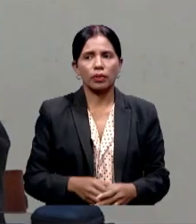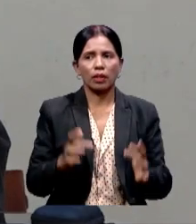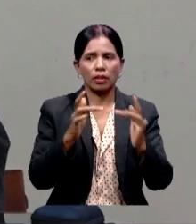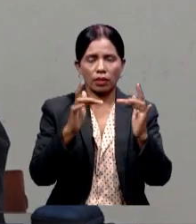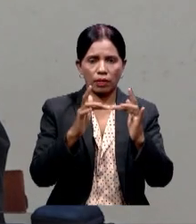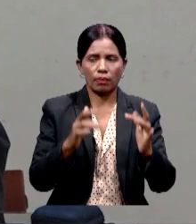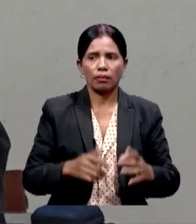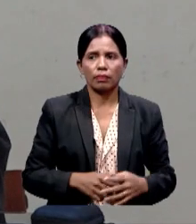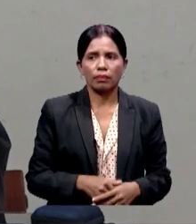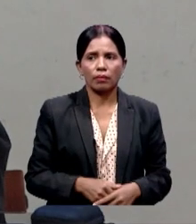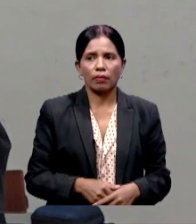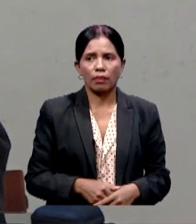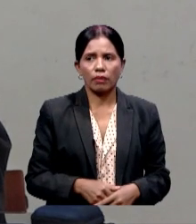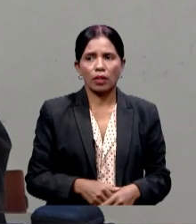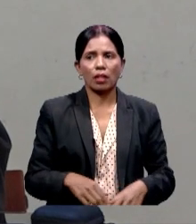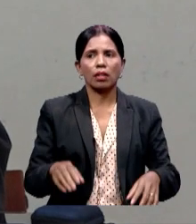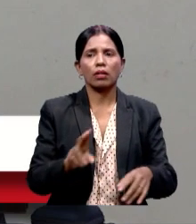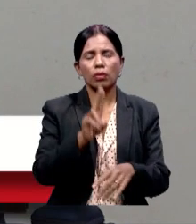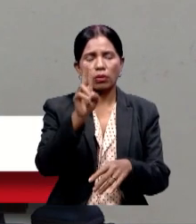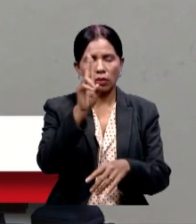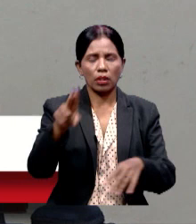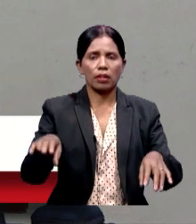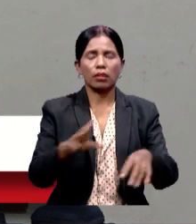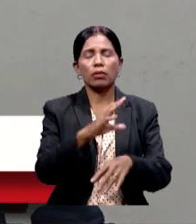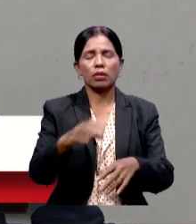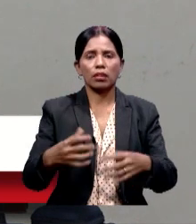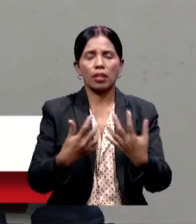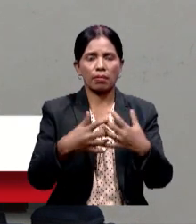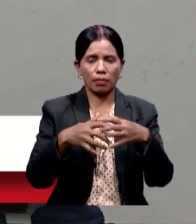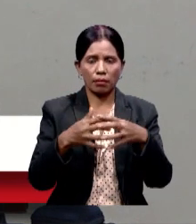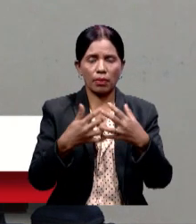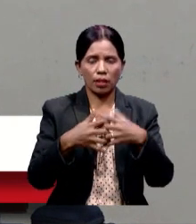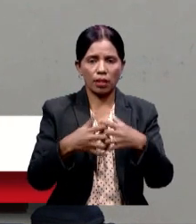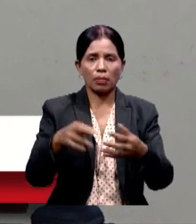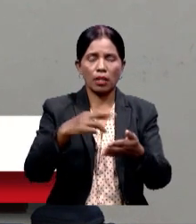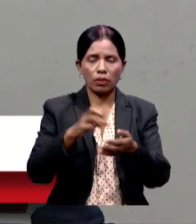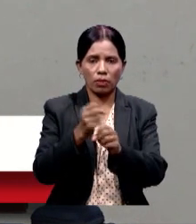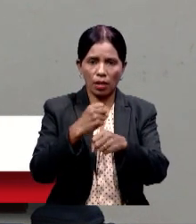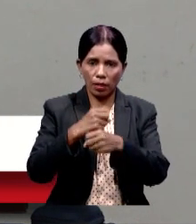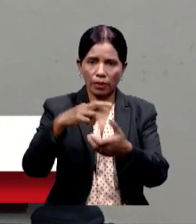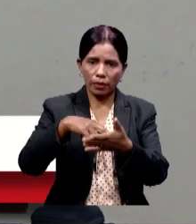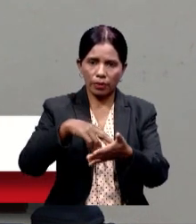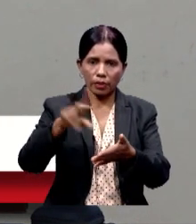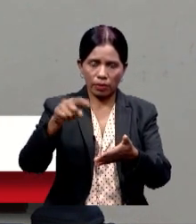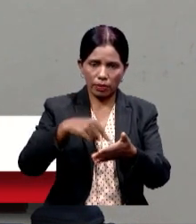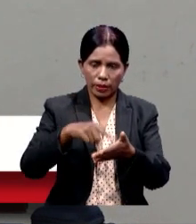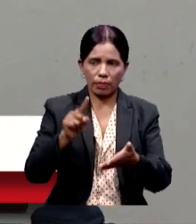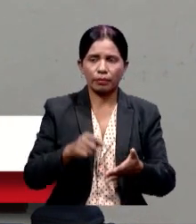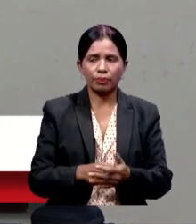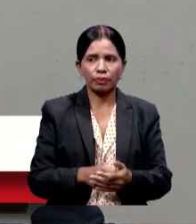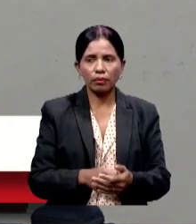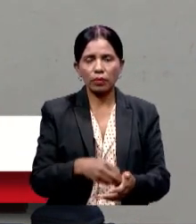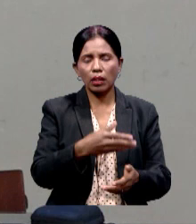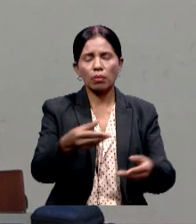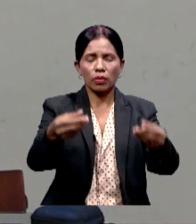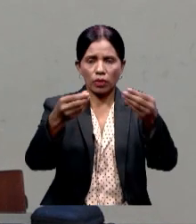É? Sistema, né? Usa sistema digital. Né? Né, bebê? E me foto cá no